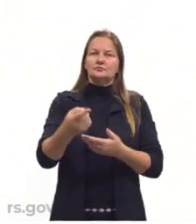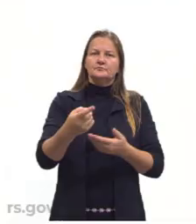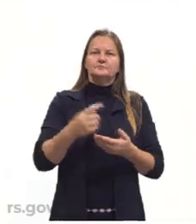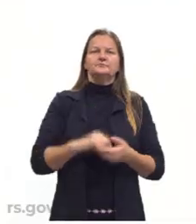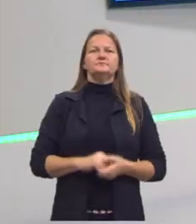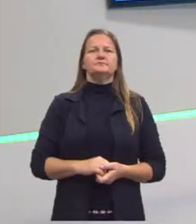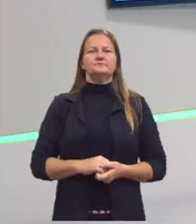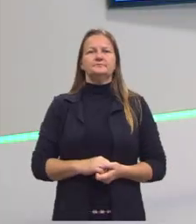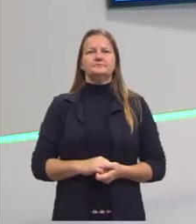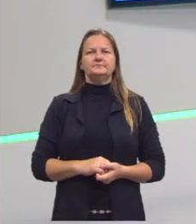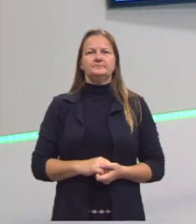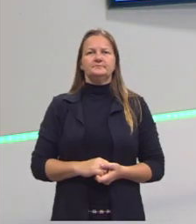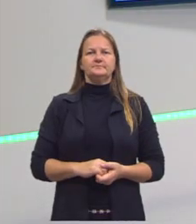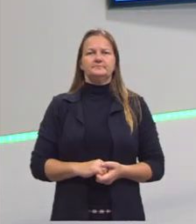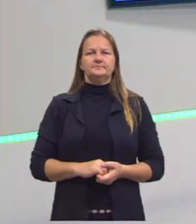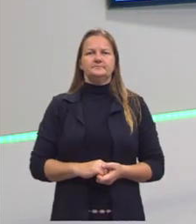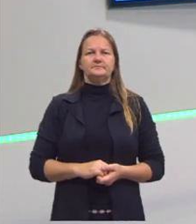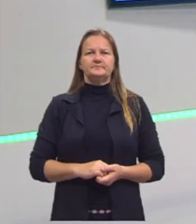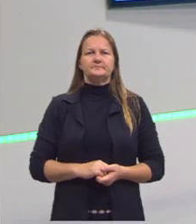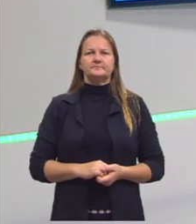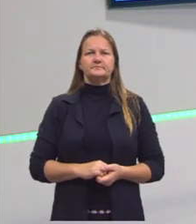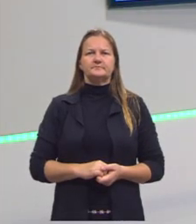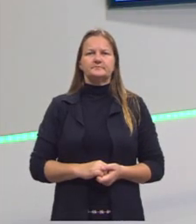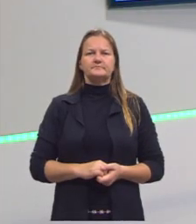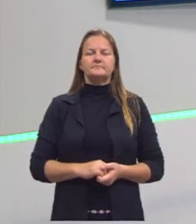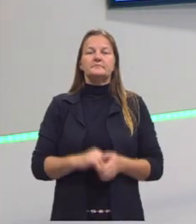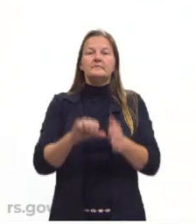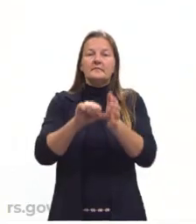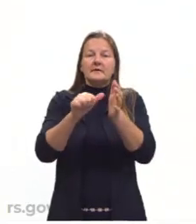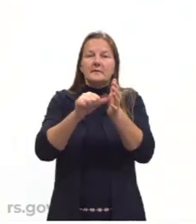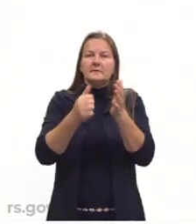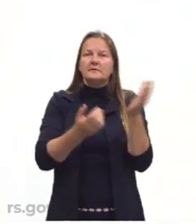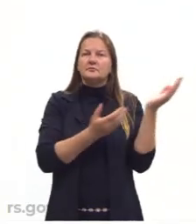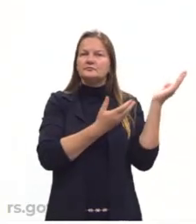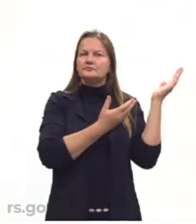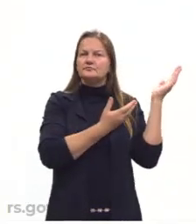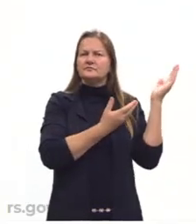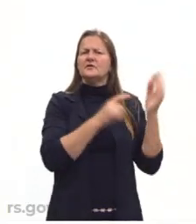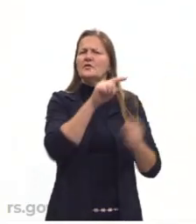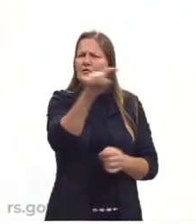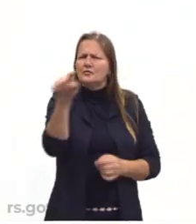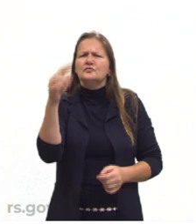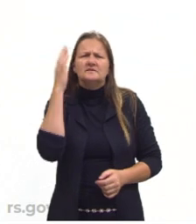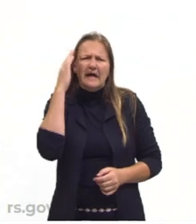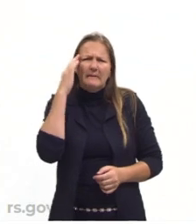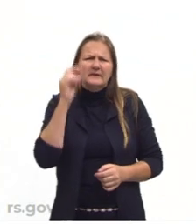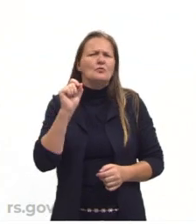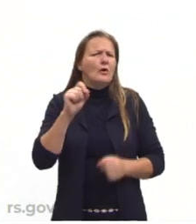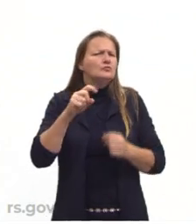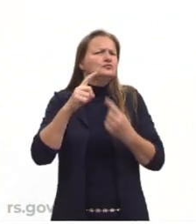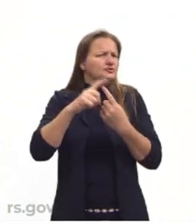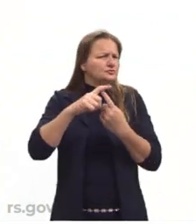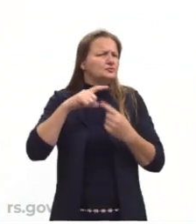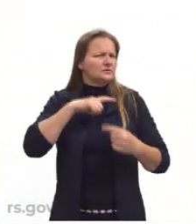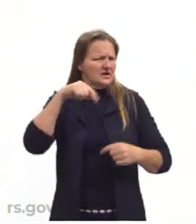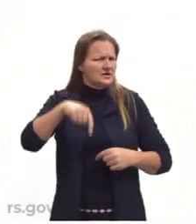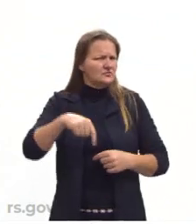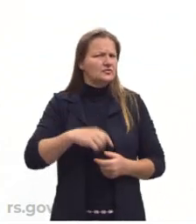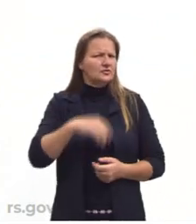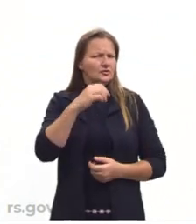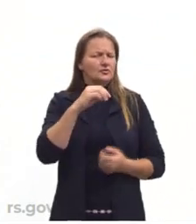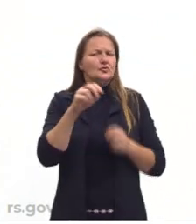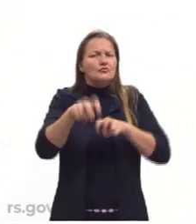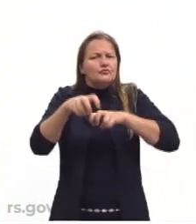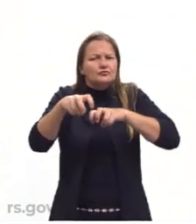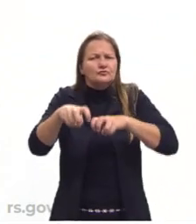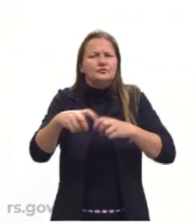então aqui o próximo slide ó primeiro vem uma questão sabe quais os tipos de agricultura que nós podemos ter tu